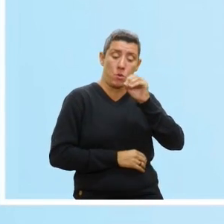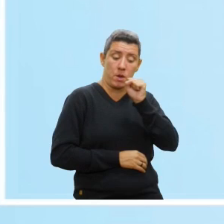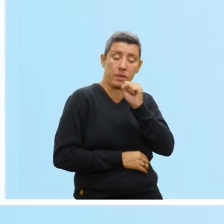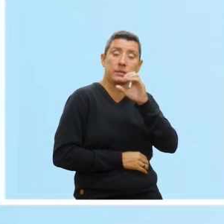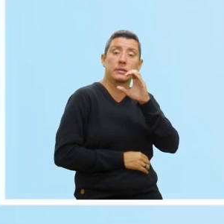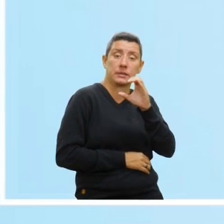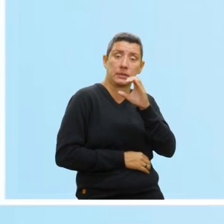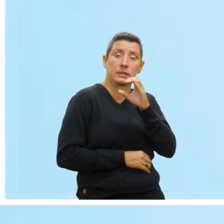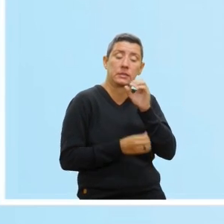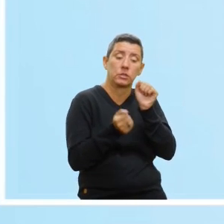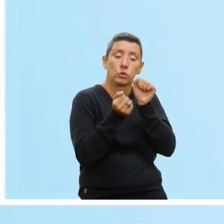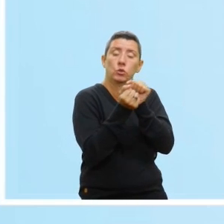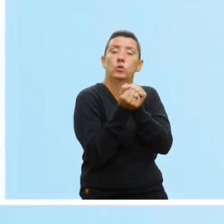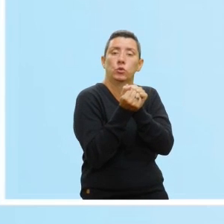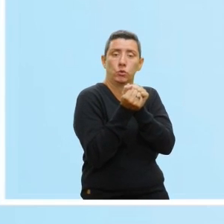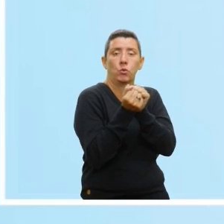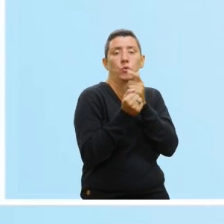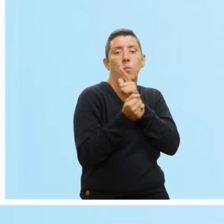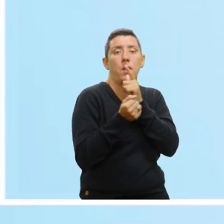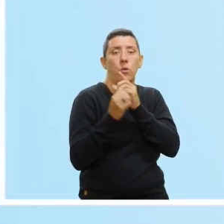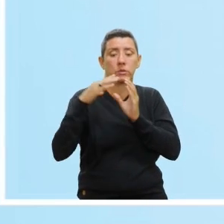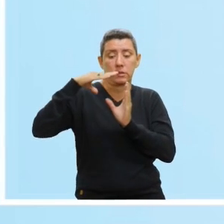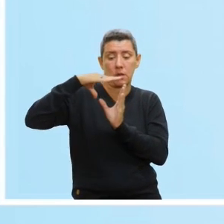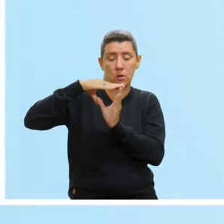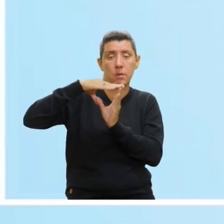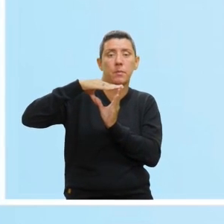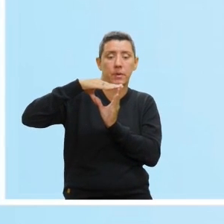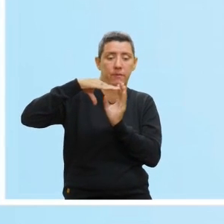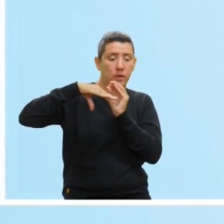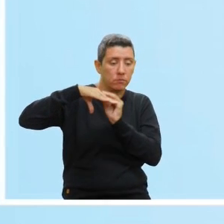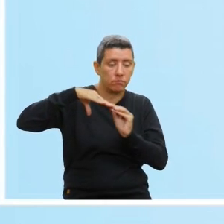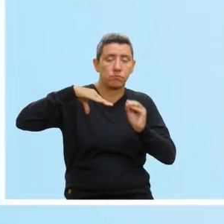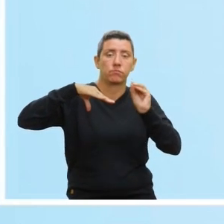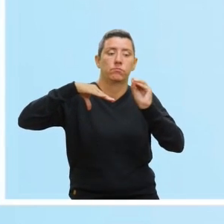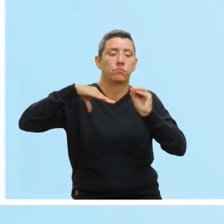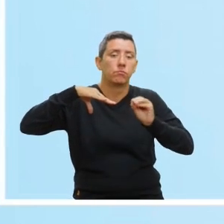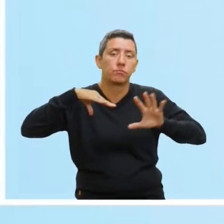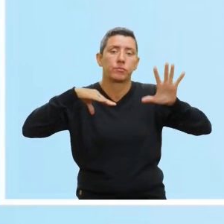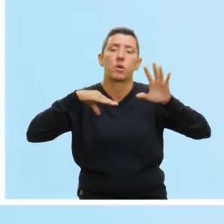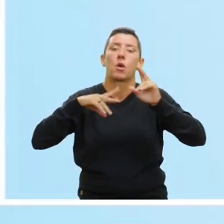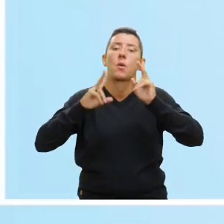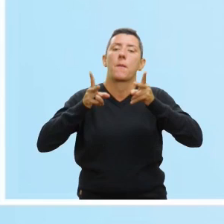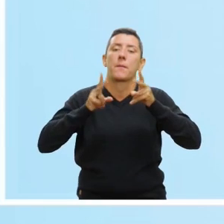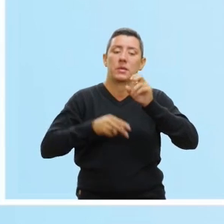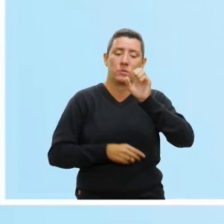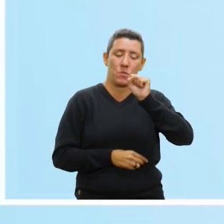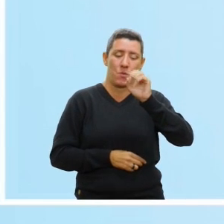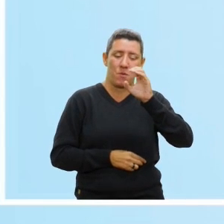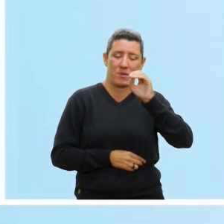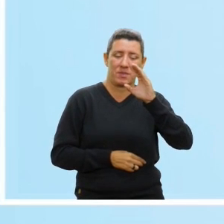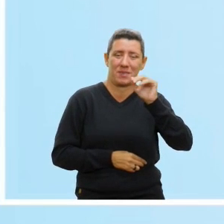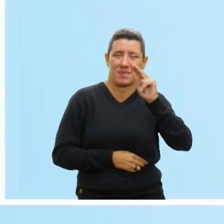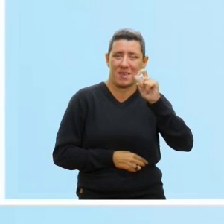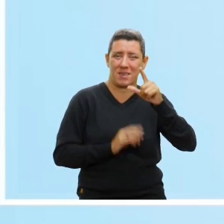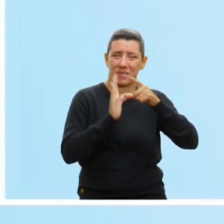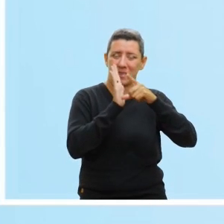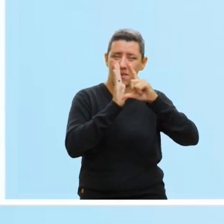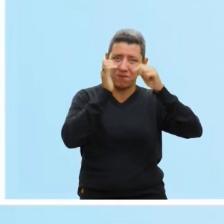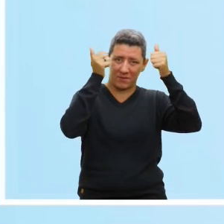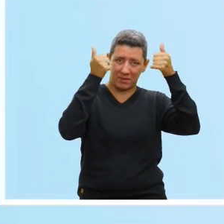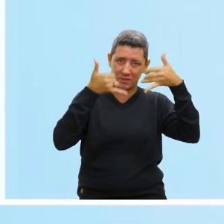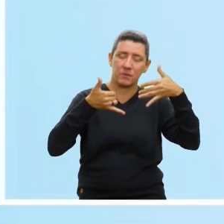que já veio amplificado. Tá? A fio ela simplesmente multiplexa todos os 80 canais, junto com aquele canal que eu comentei,